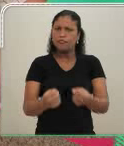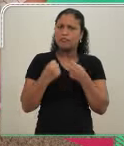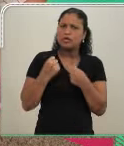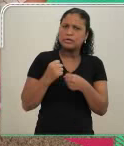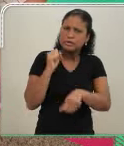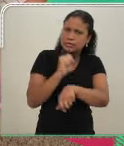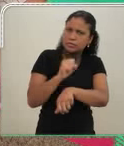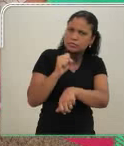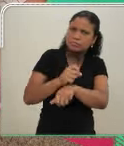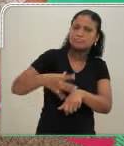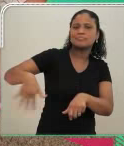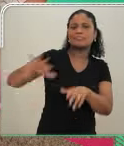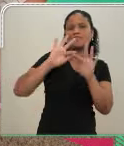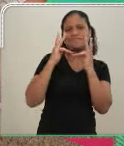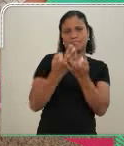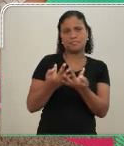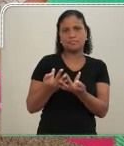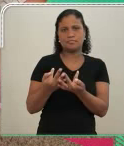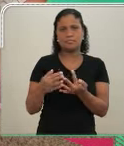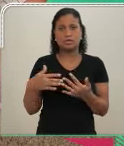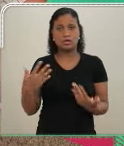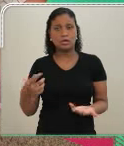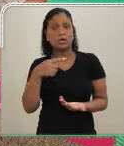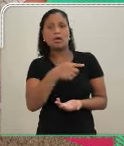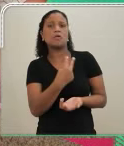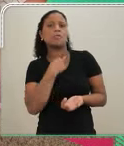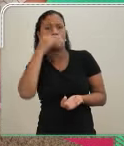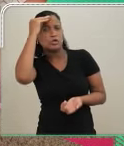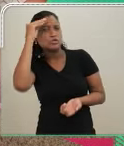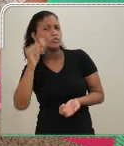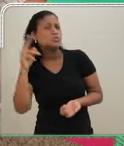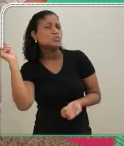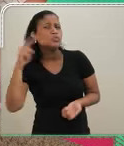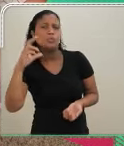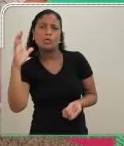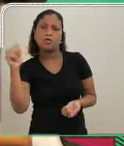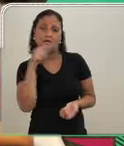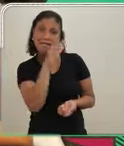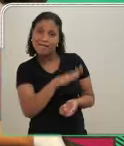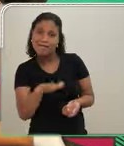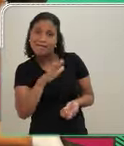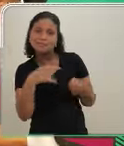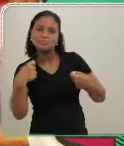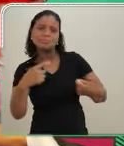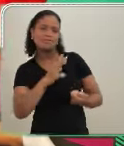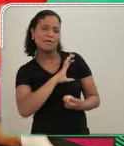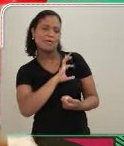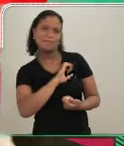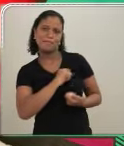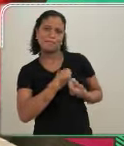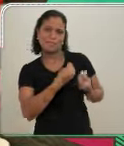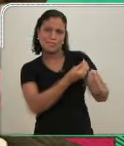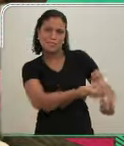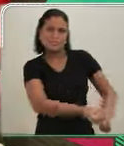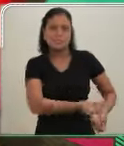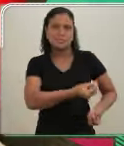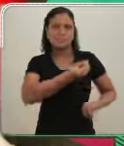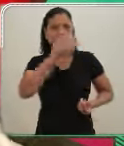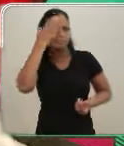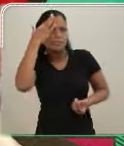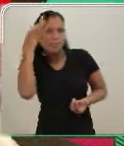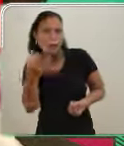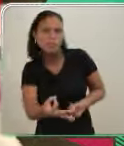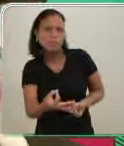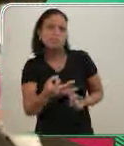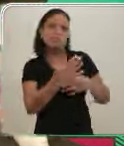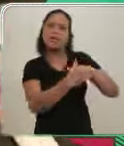ter força e esperança pela família dele. Então ele não pode desistir nunca. Essa criança, ela precisa de muito